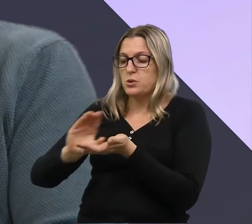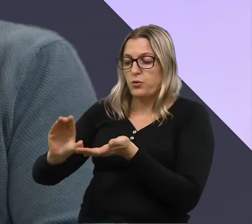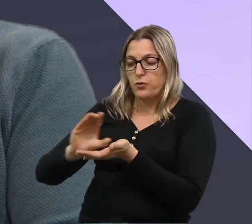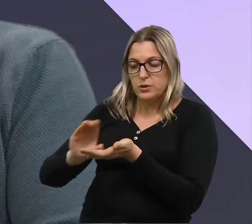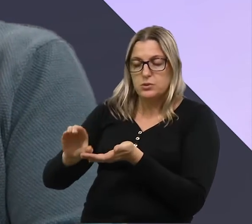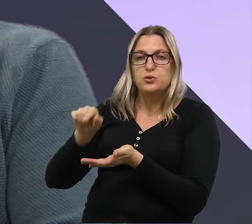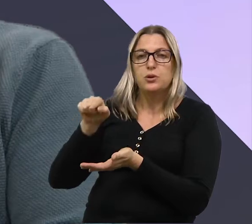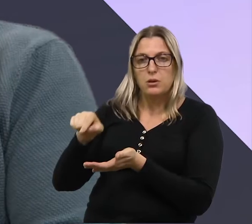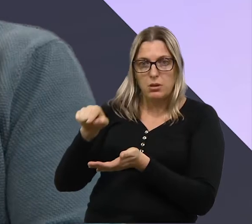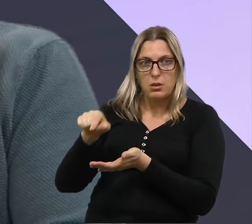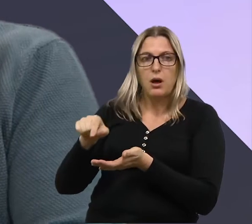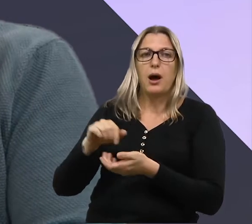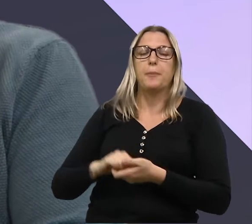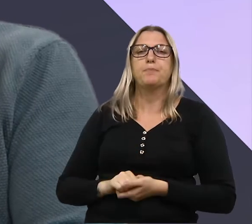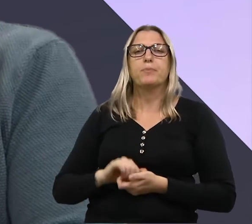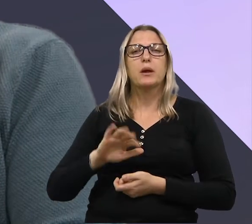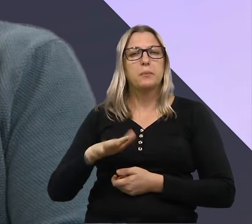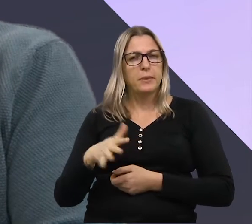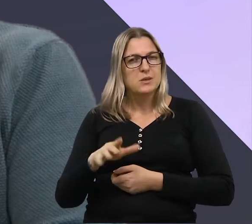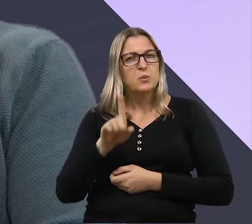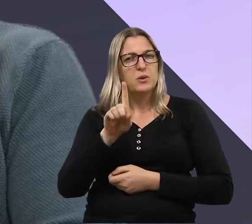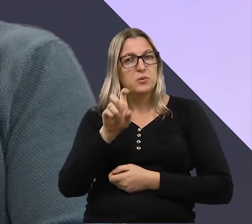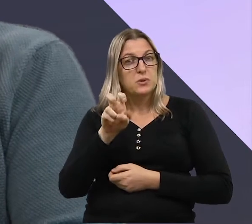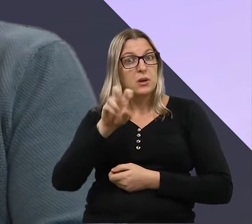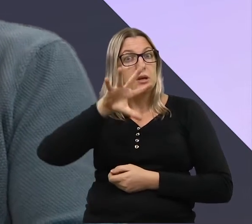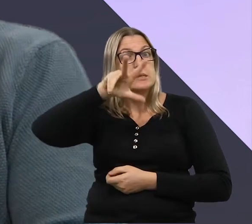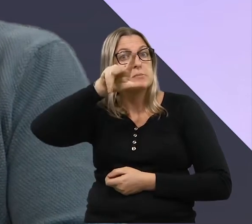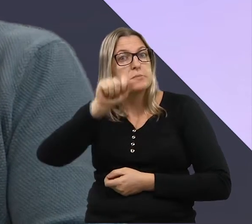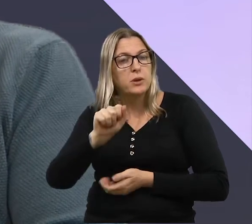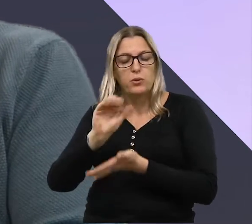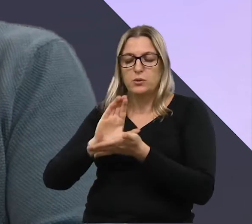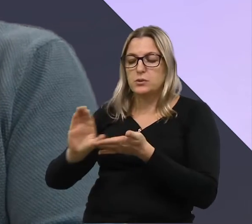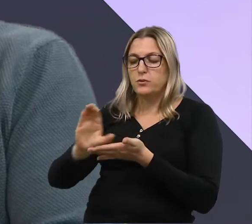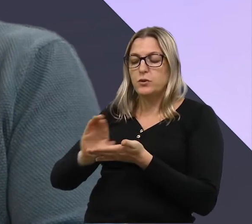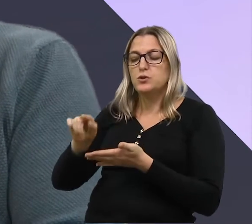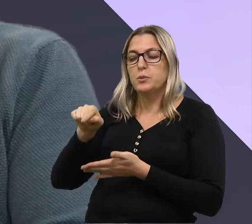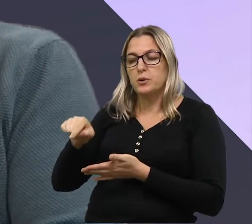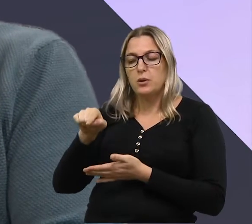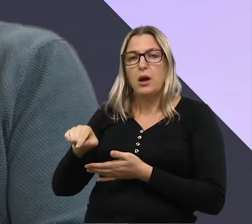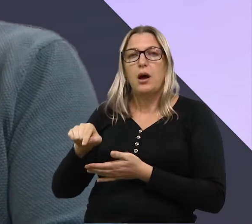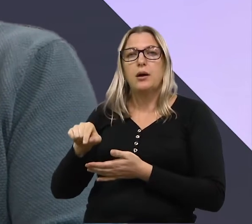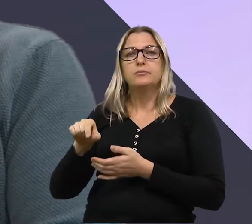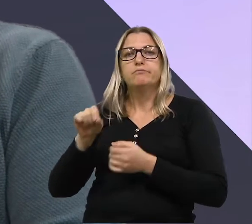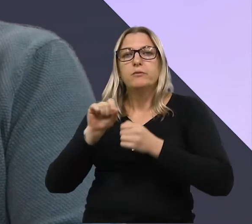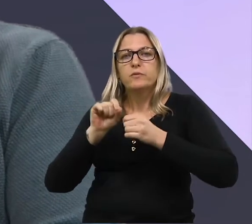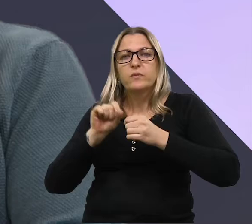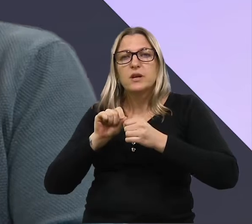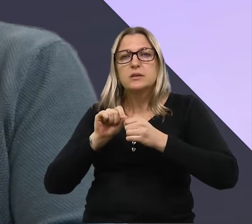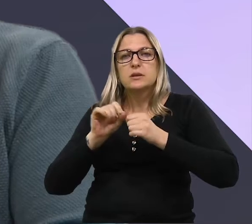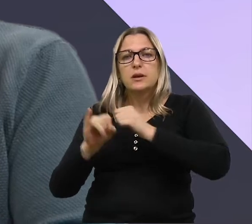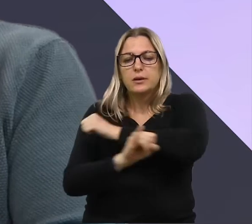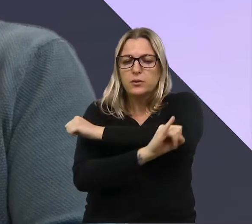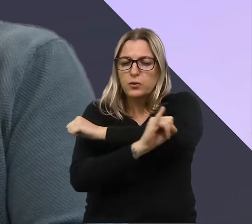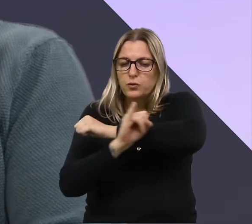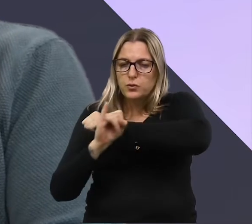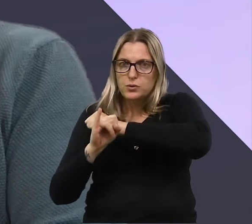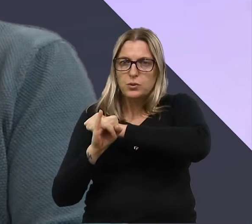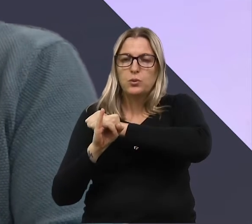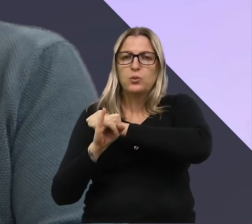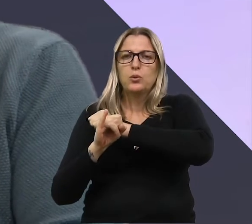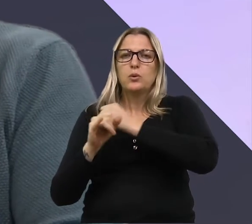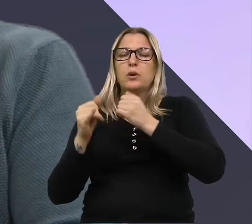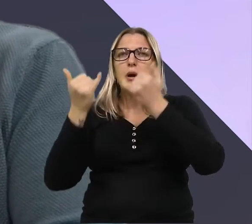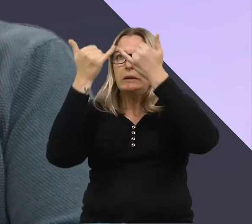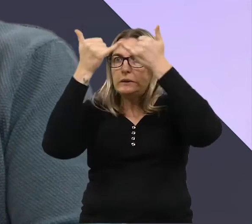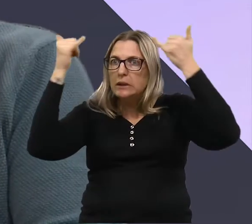investimento muito grande lá em torno de quinze milhões lá no distrito para quê em toda a implantação da infraestrutura da